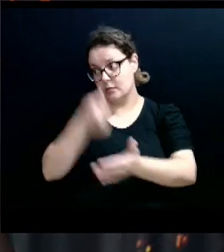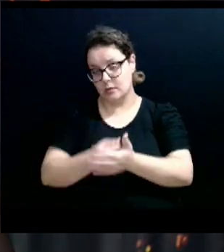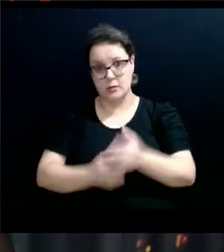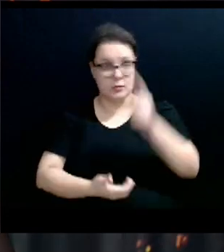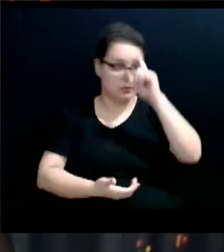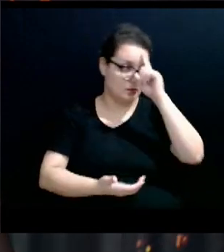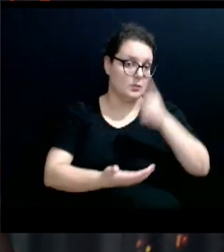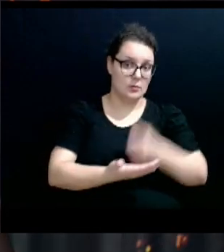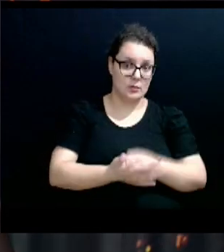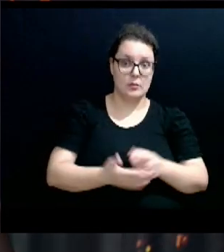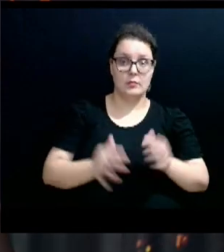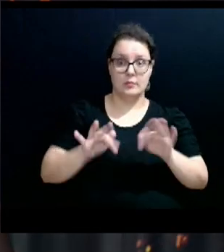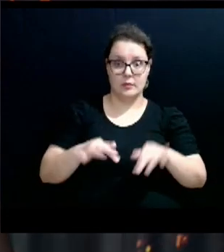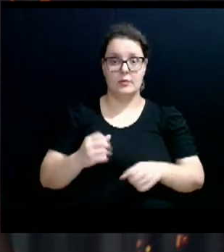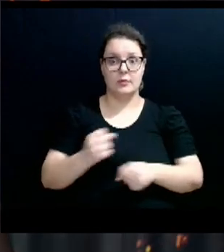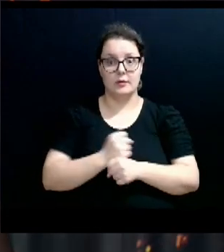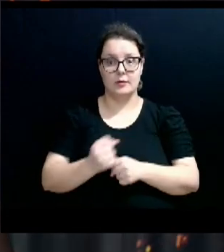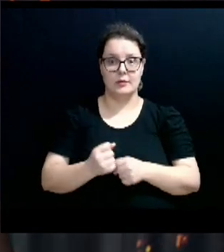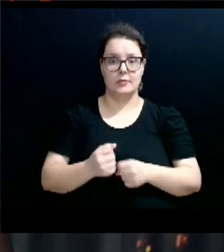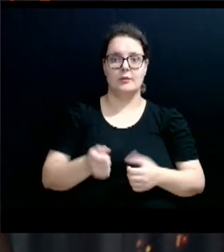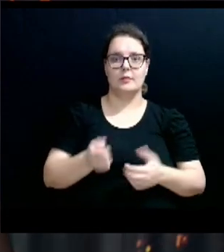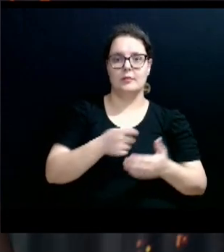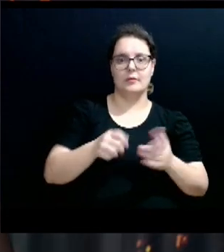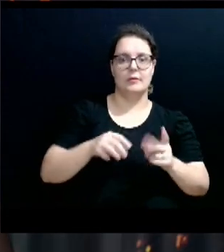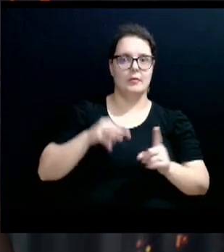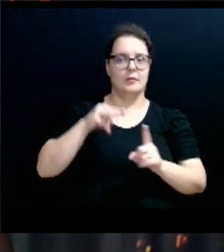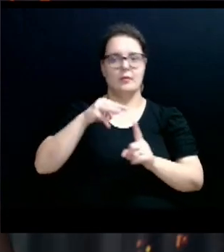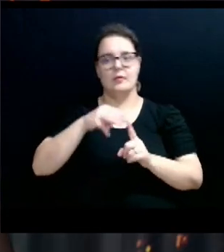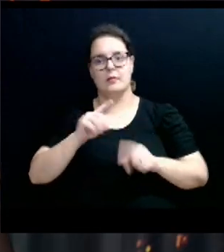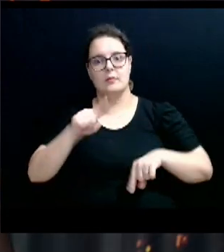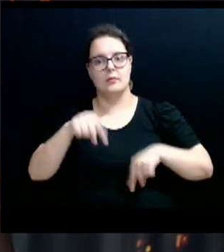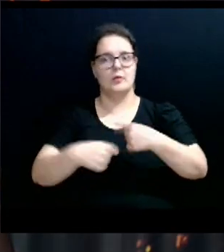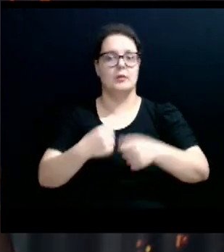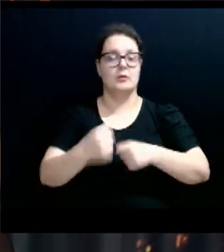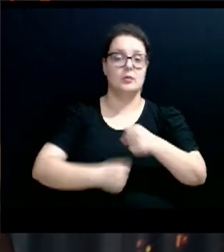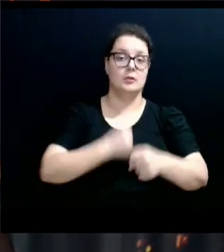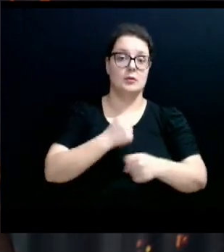Todo mundo vai escrever metas para o próximo ano. Então, talvez